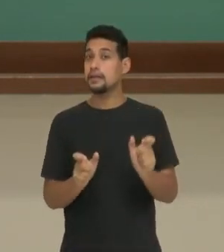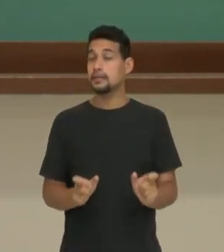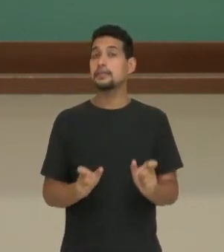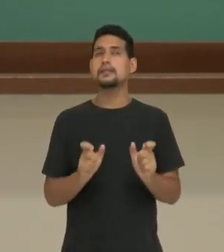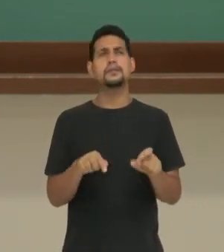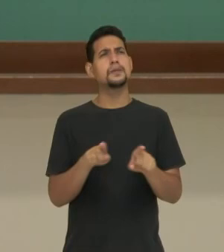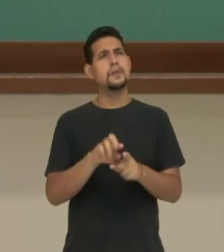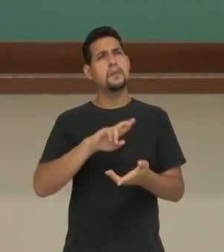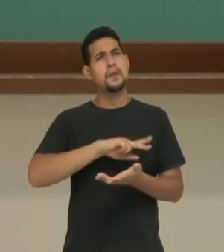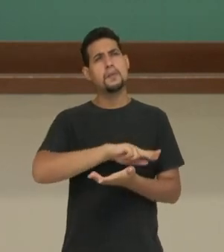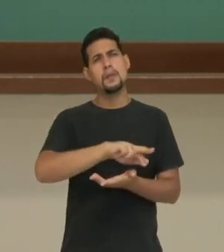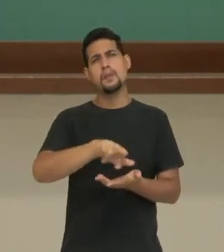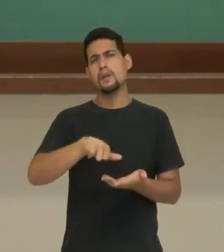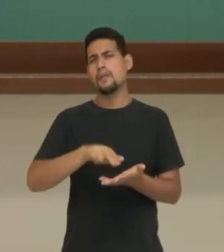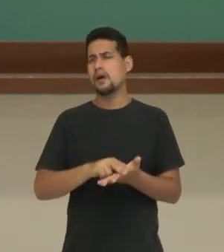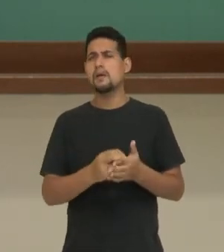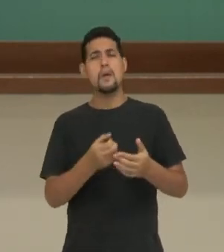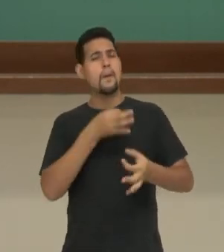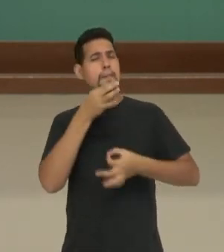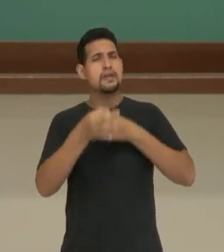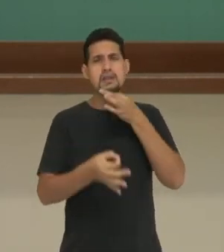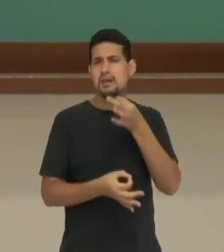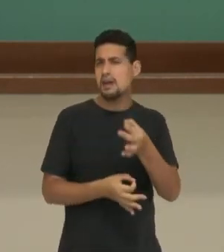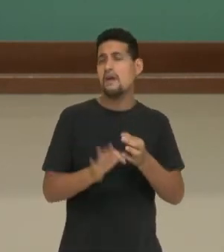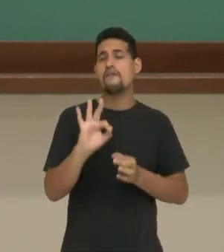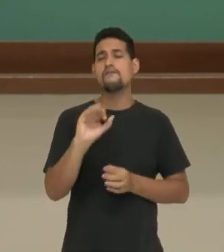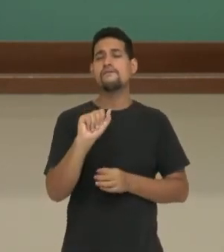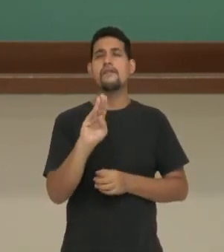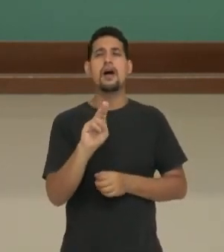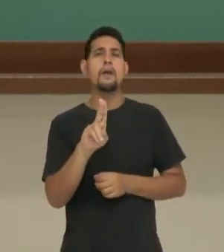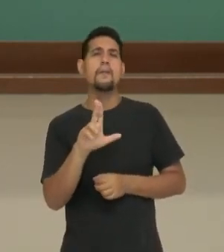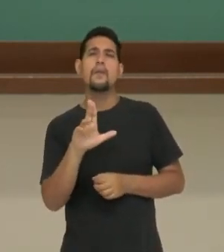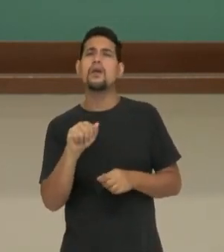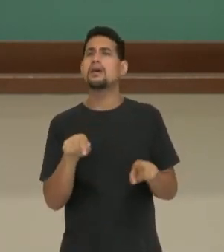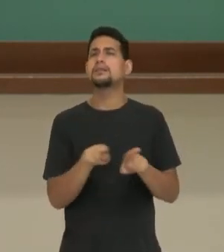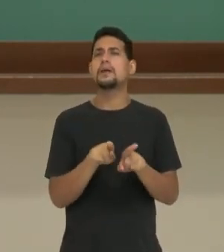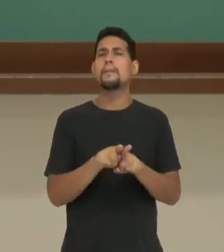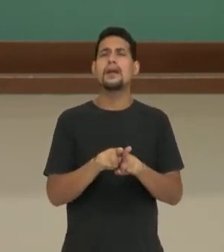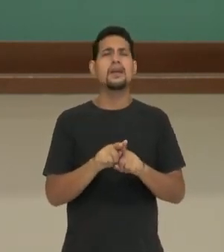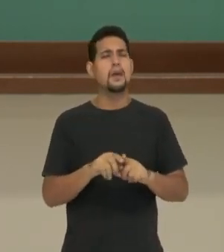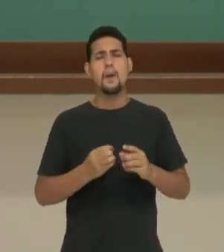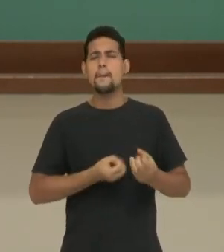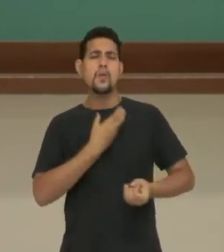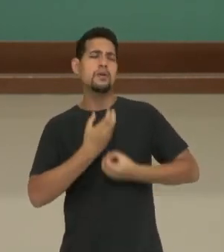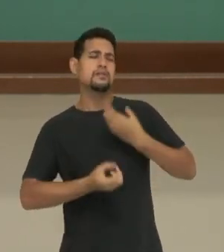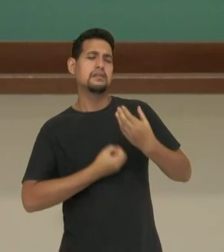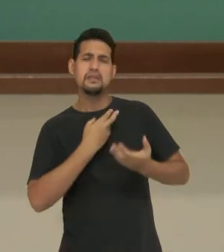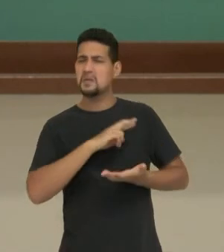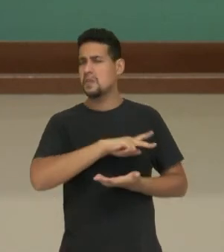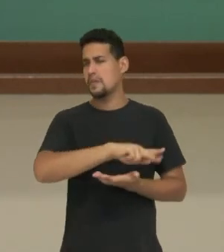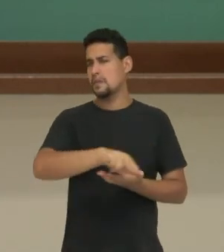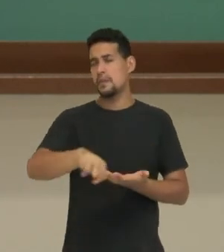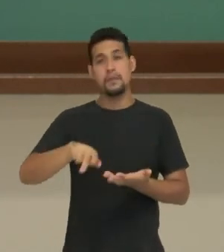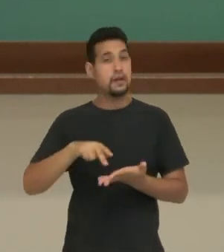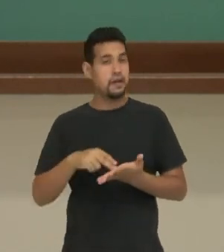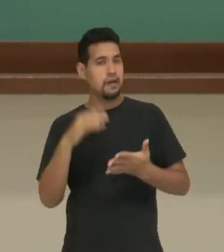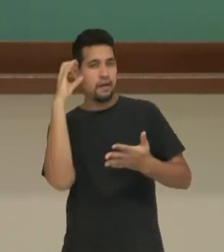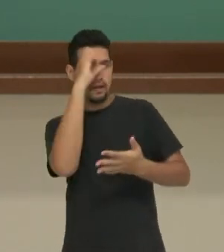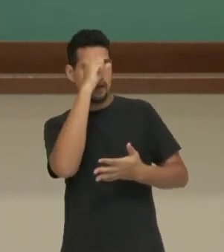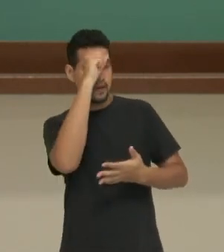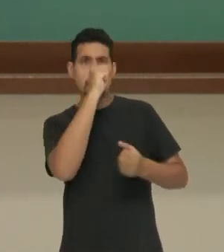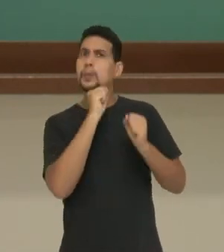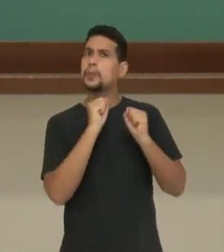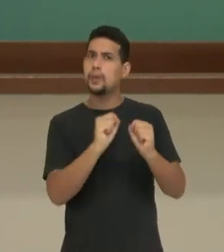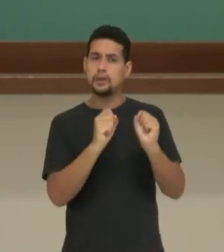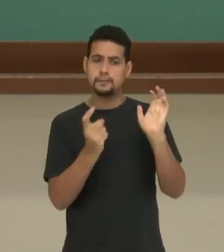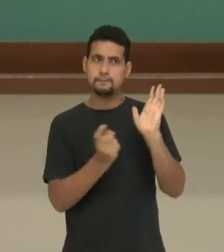resumo, dissertativo argumentativo, fábula, conto, crônica, poesia, né? E por aí vai. Então fica a dica para vocês